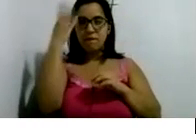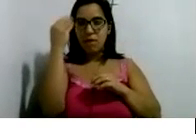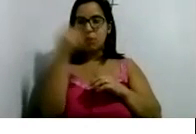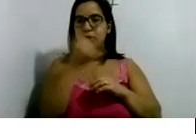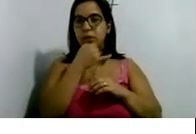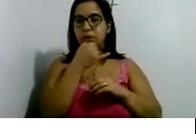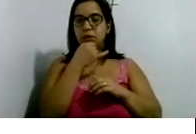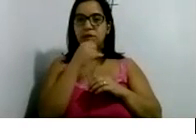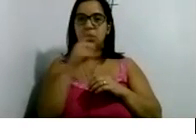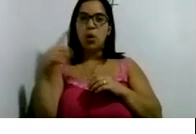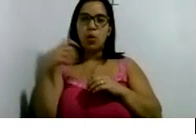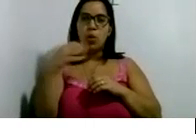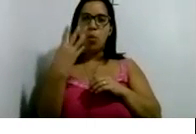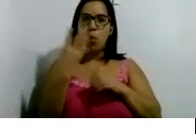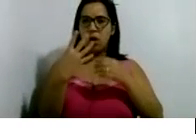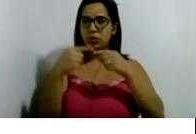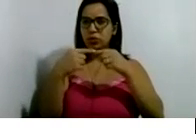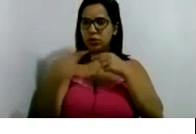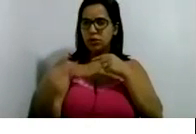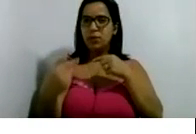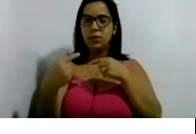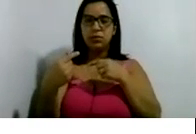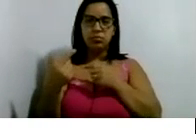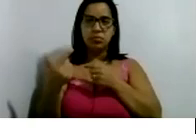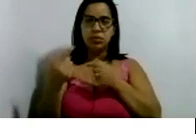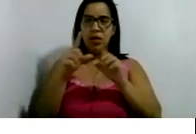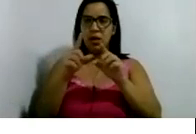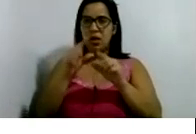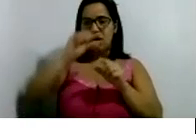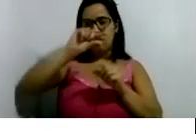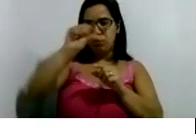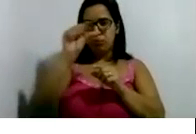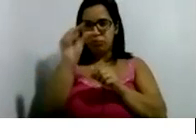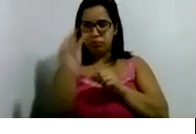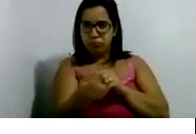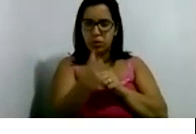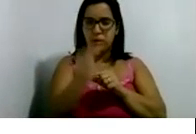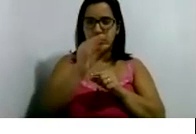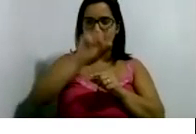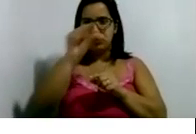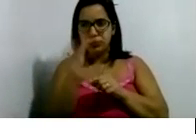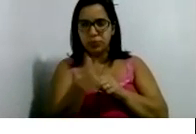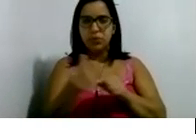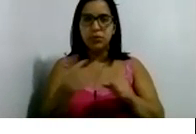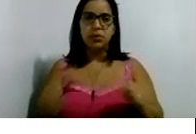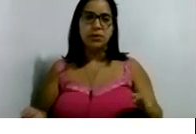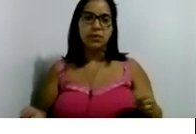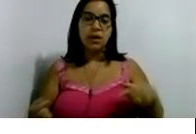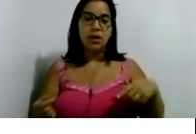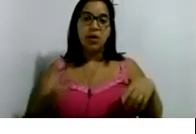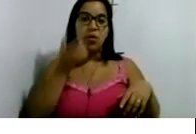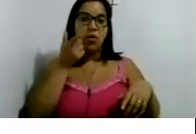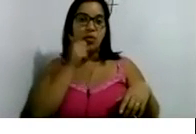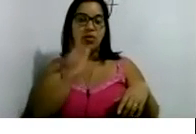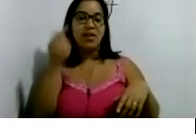de embriões de quarta semana, ele não é ereto, então ele tem um formato curvo. E aqui a gente já consegue ver o